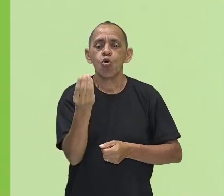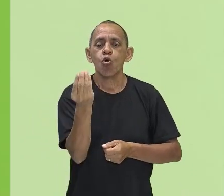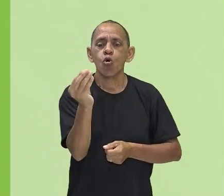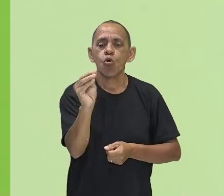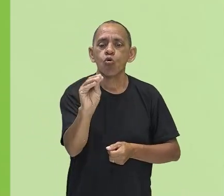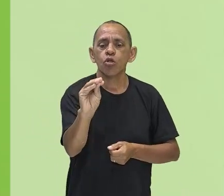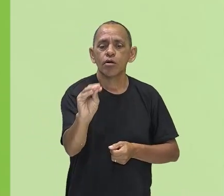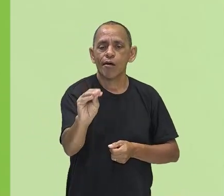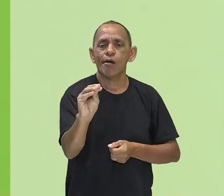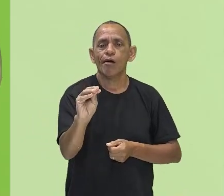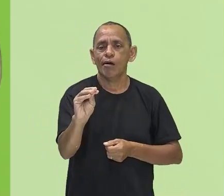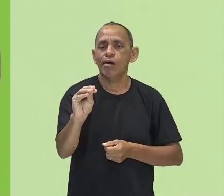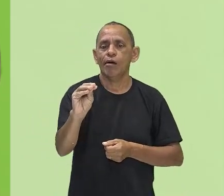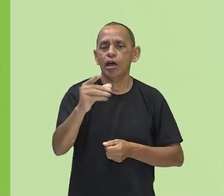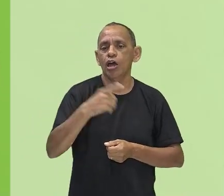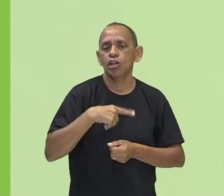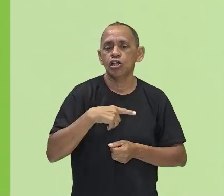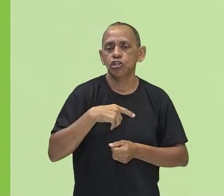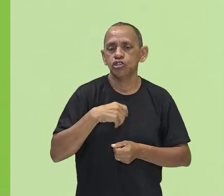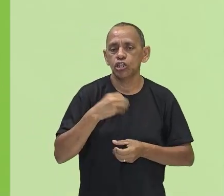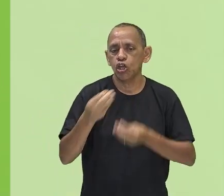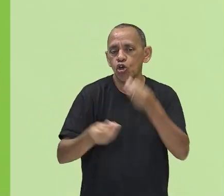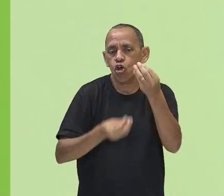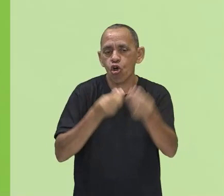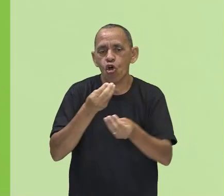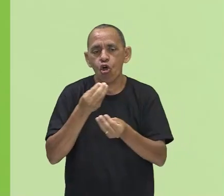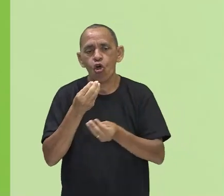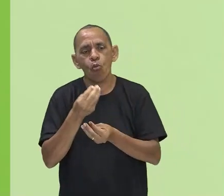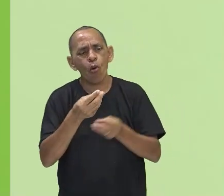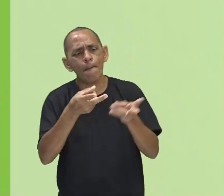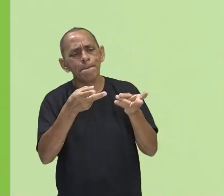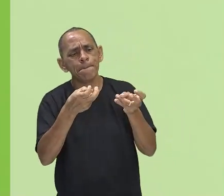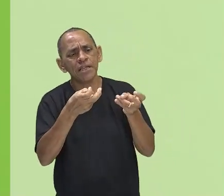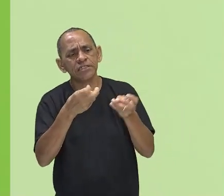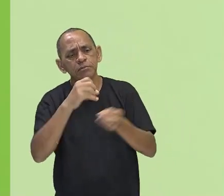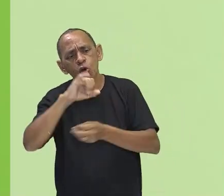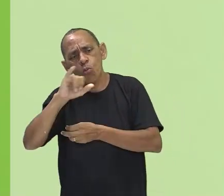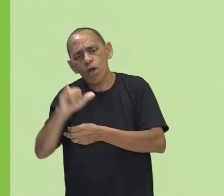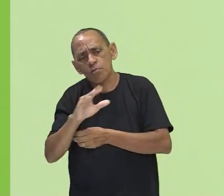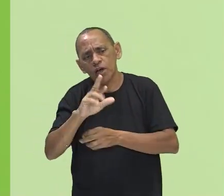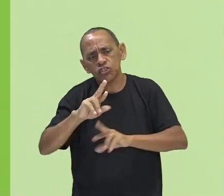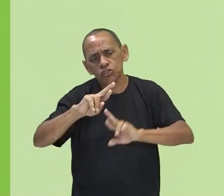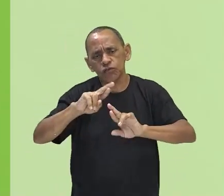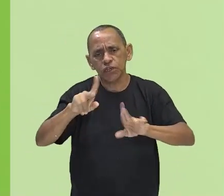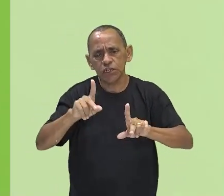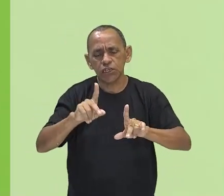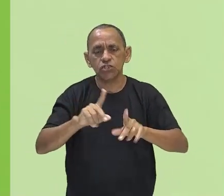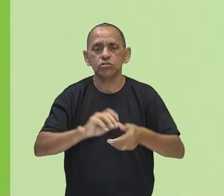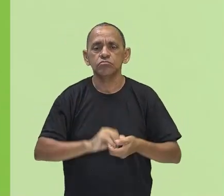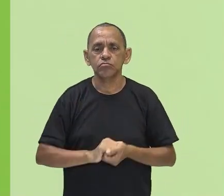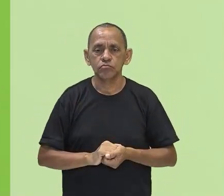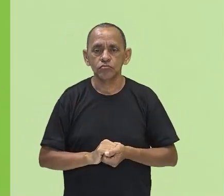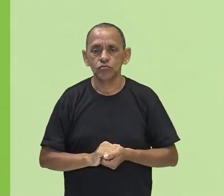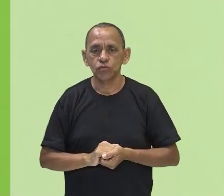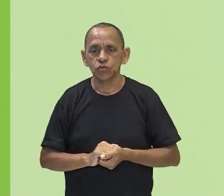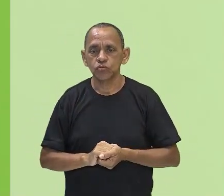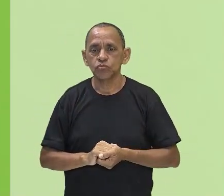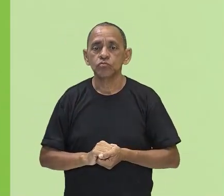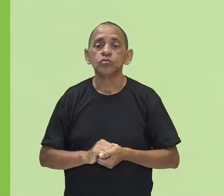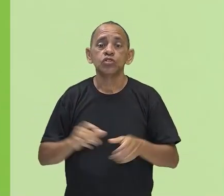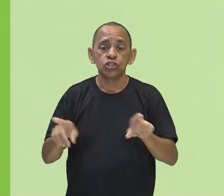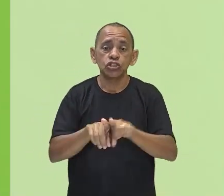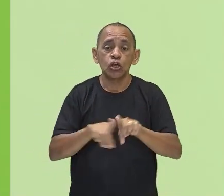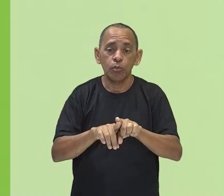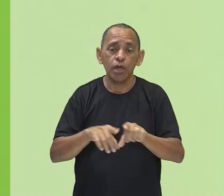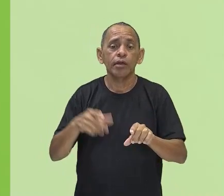objeto, eu tenho a formação de uma imagem de determinada maneira. E nós temos as lentes divergentes, que não importa onde eu coloque o objeto, nós vamos